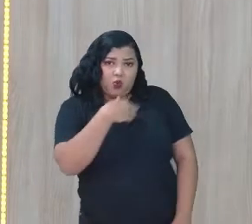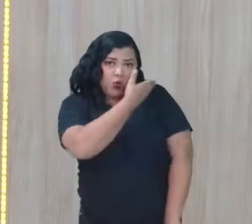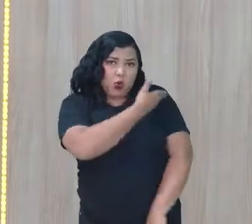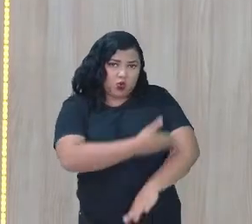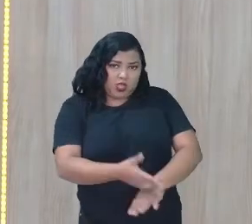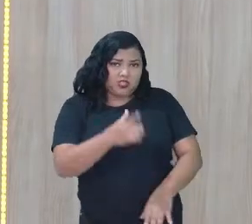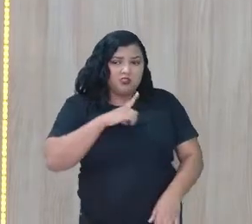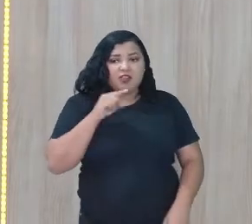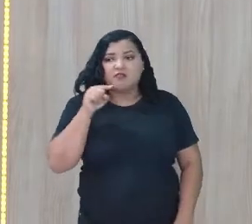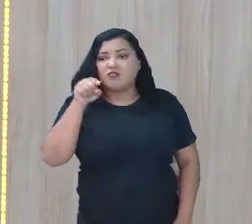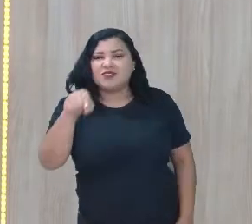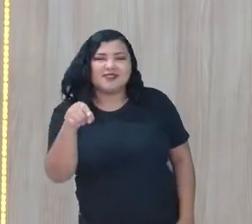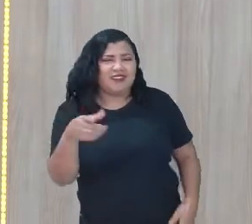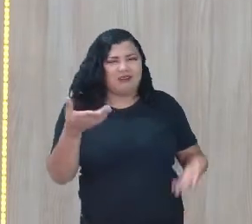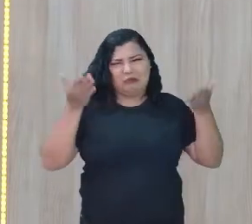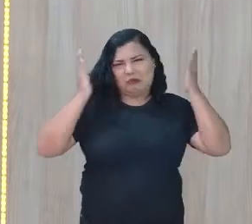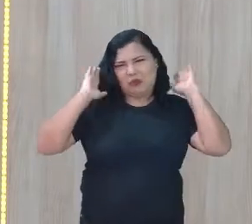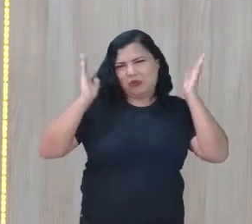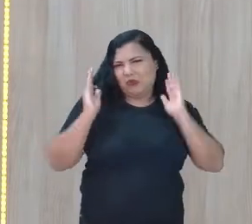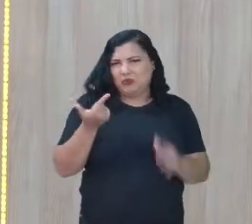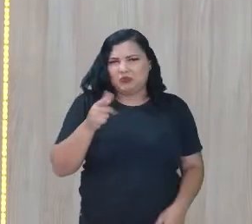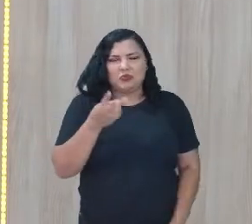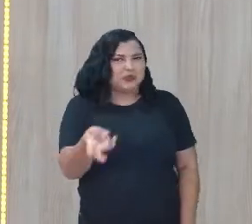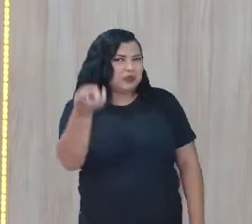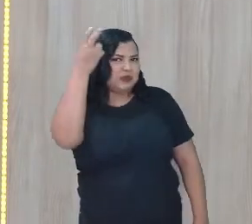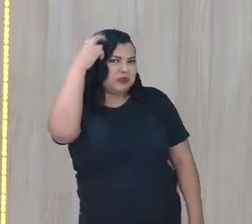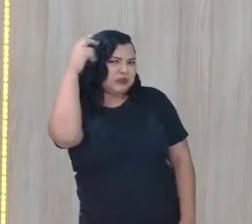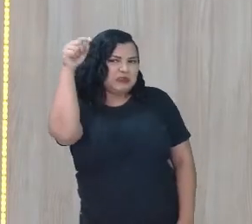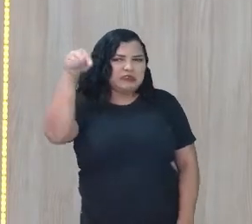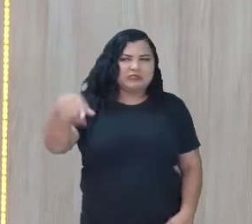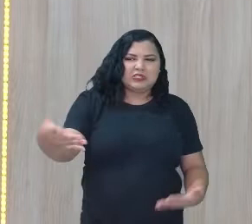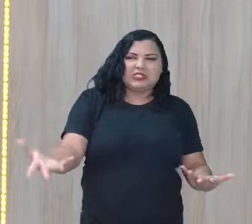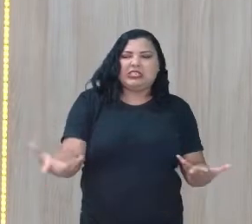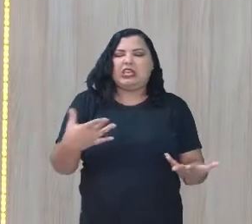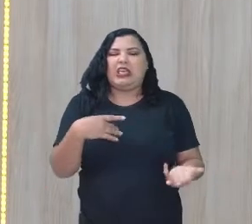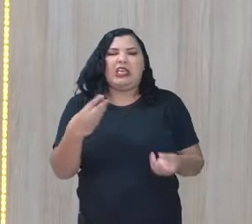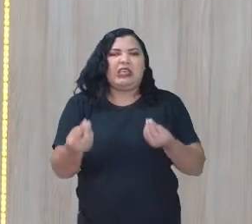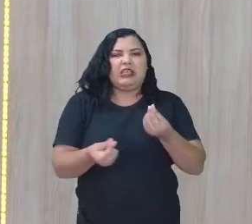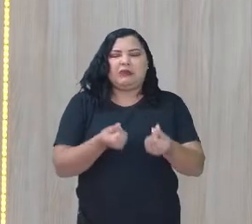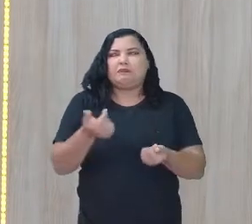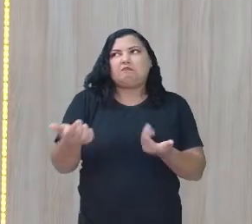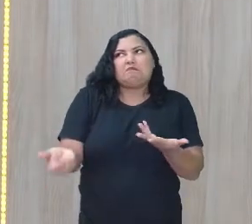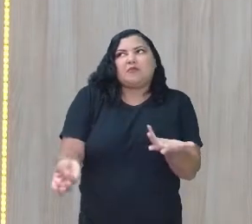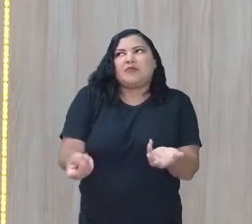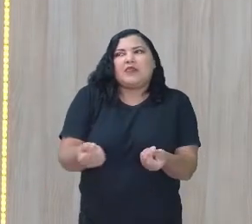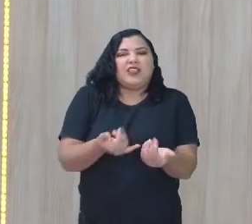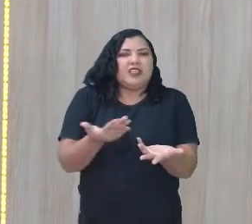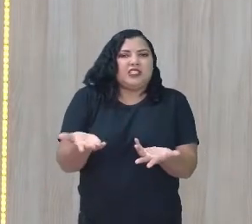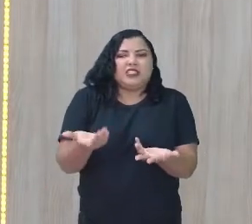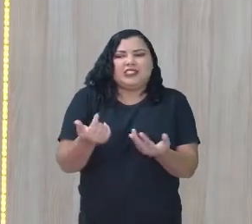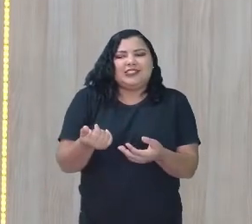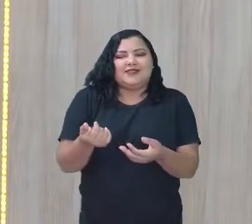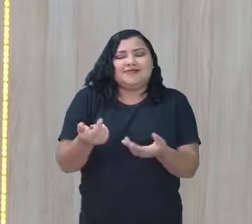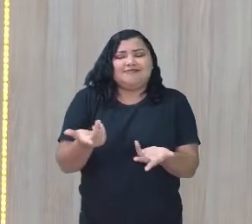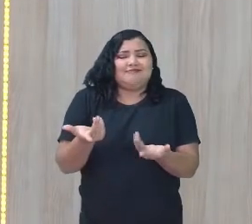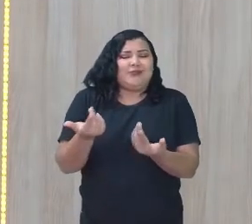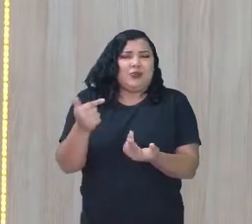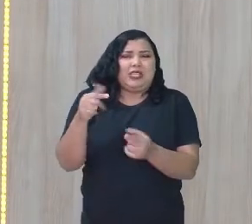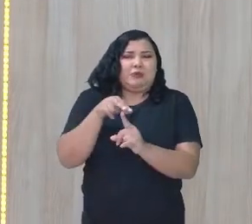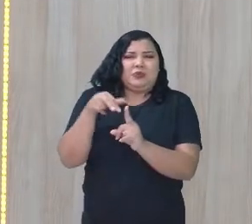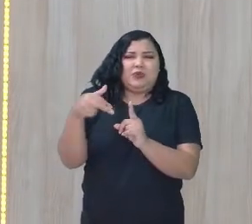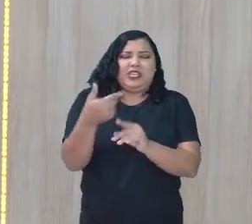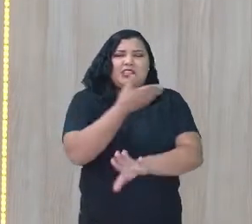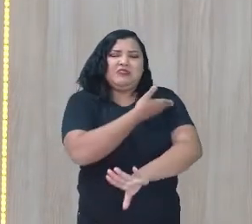você é ignorante, você não tem cultura, você está fora da